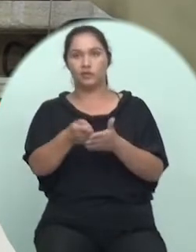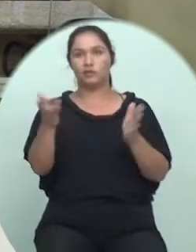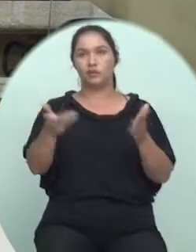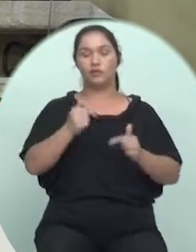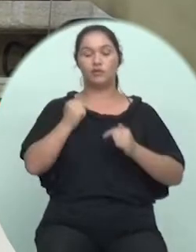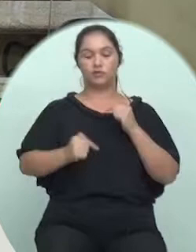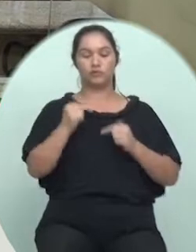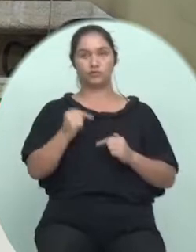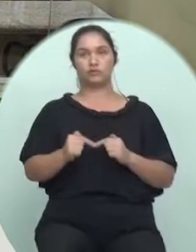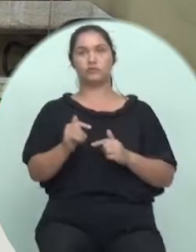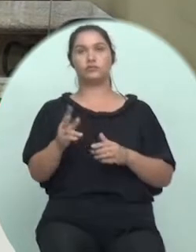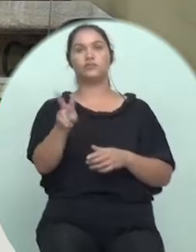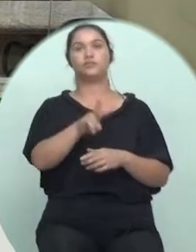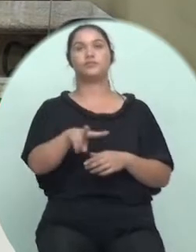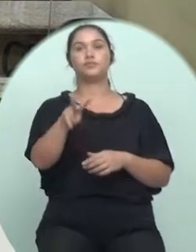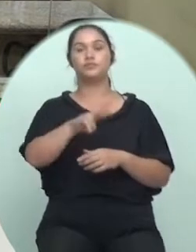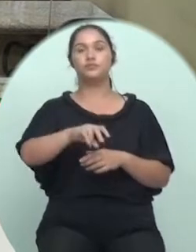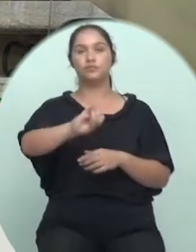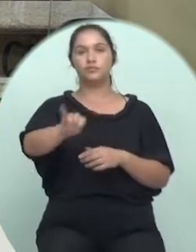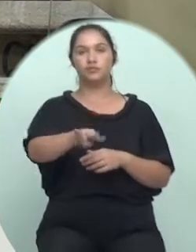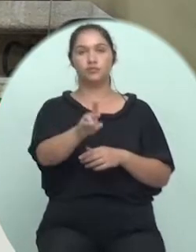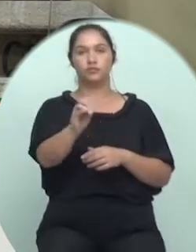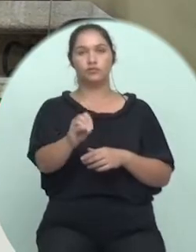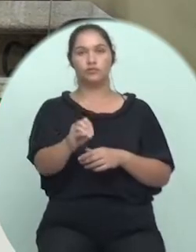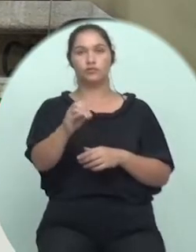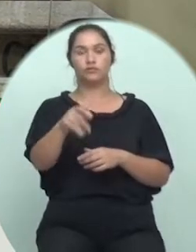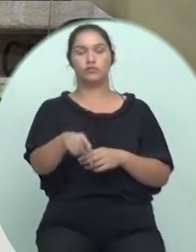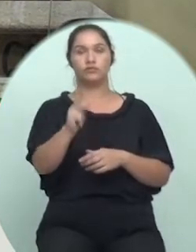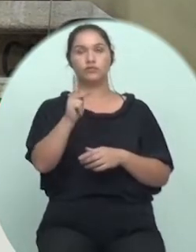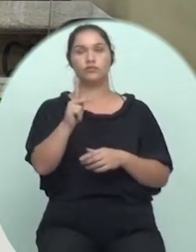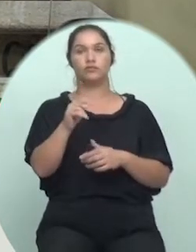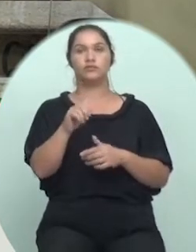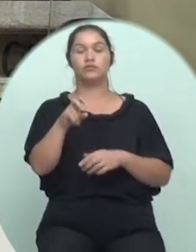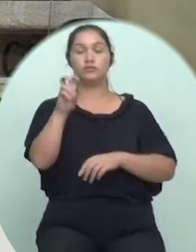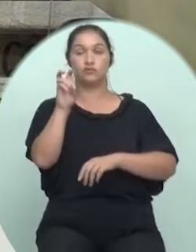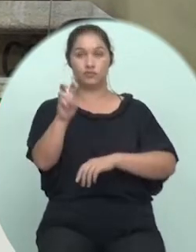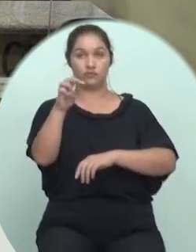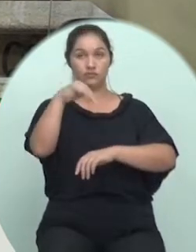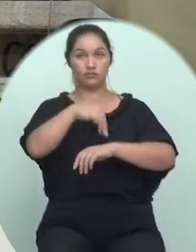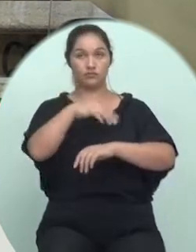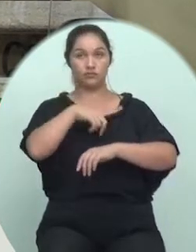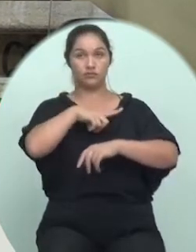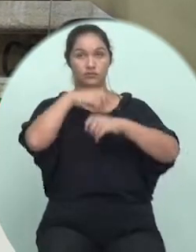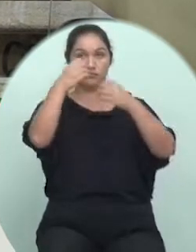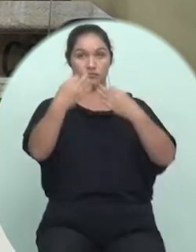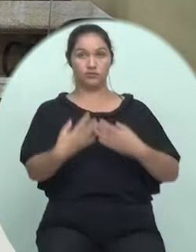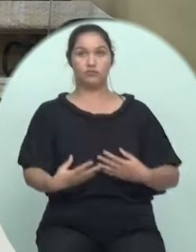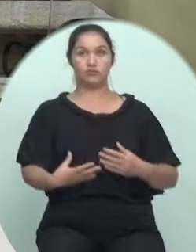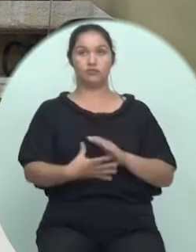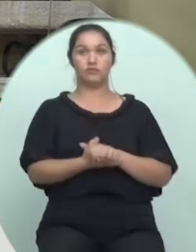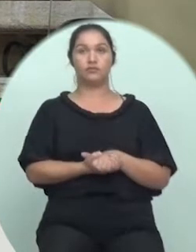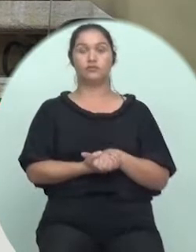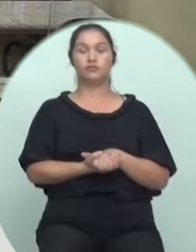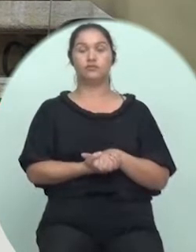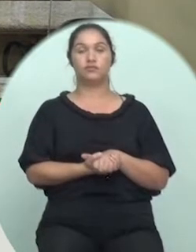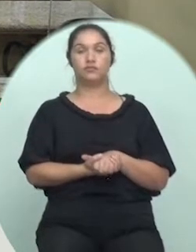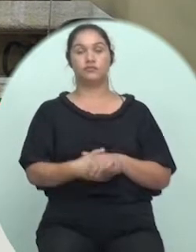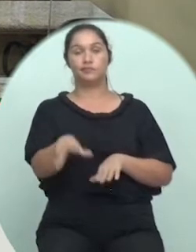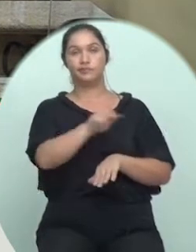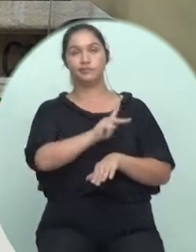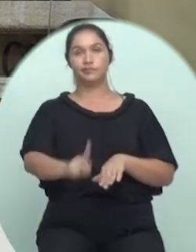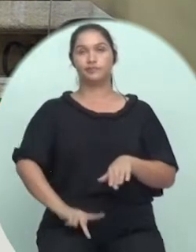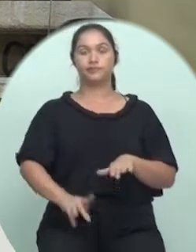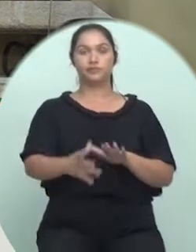a palavra o vereador proponente, vereador Júlio César Kaminski. Vossa Excelência dispõe de 5 minutos. Senhor